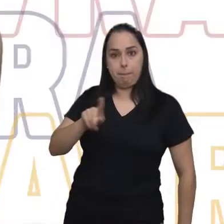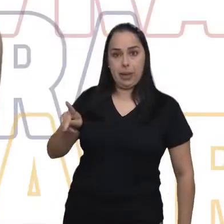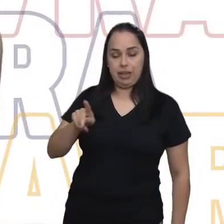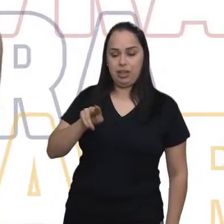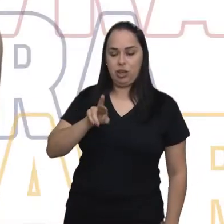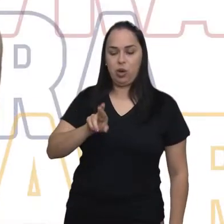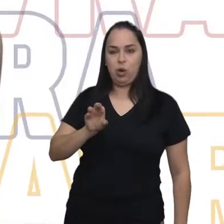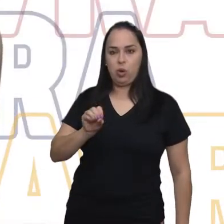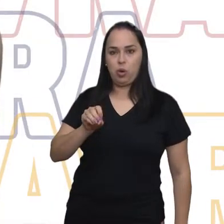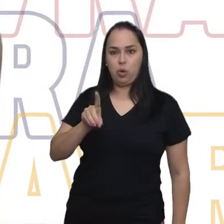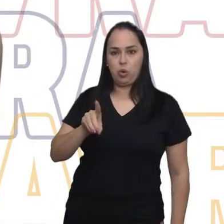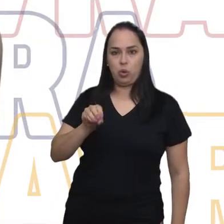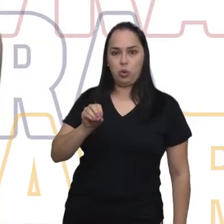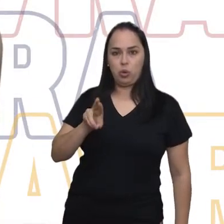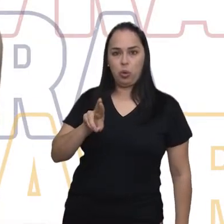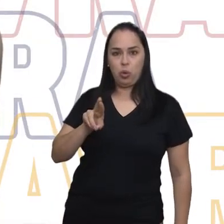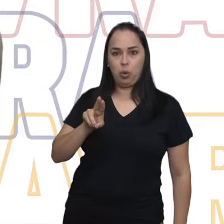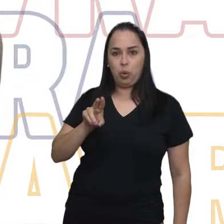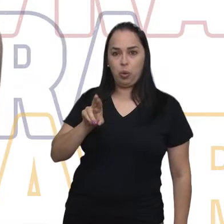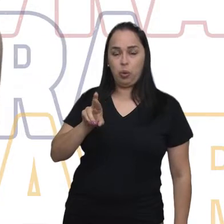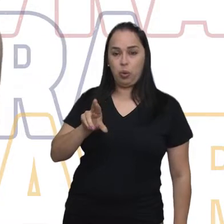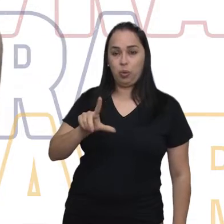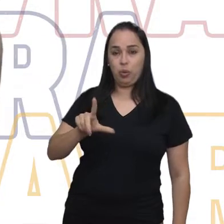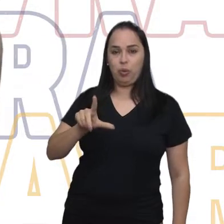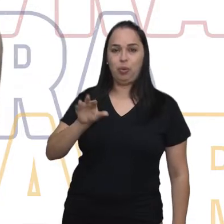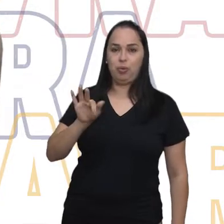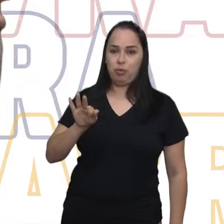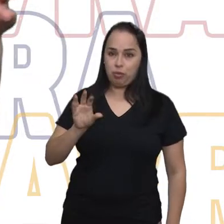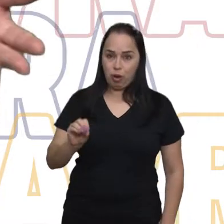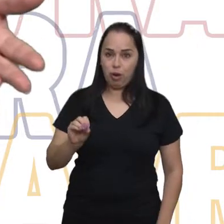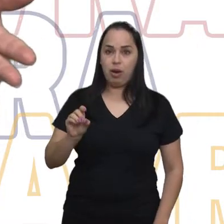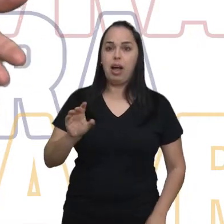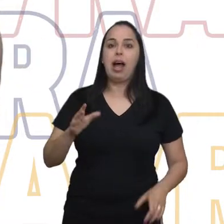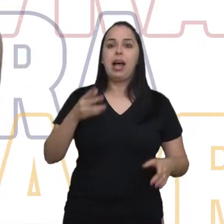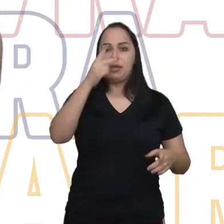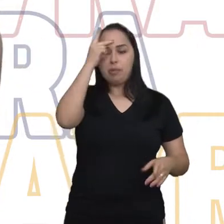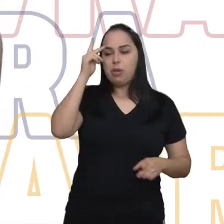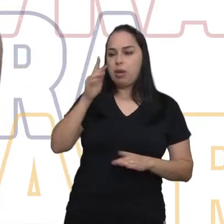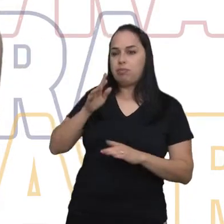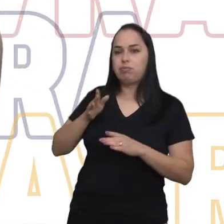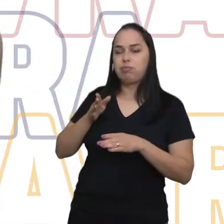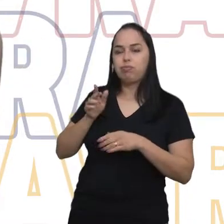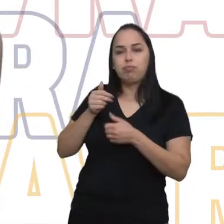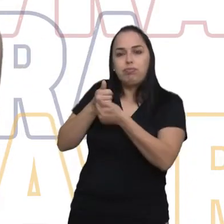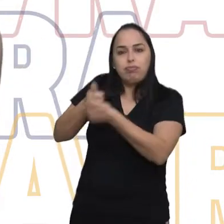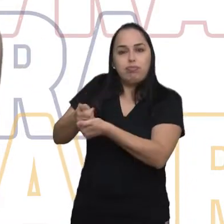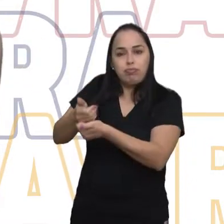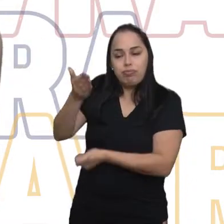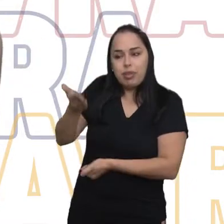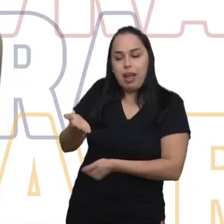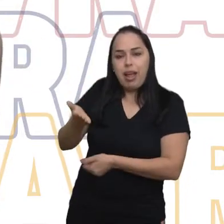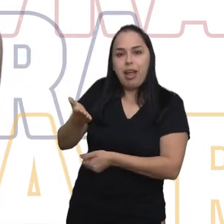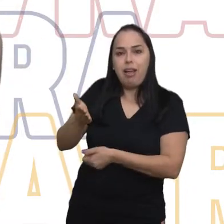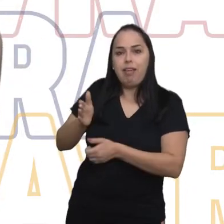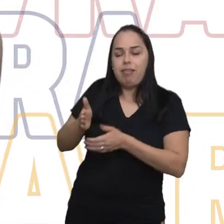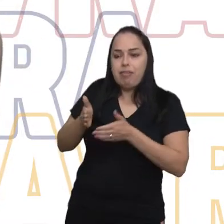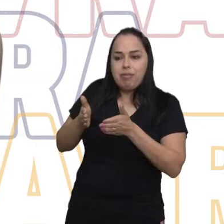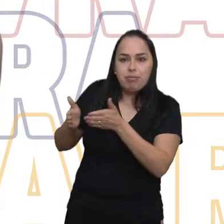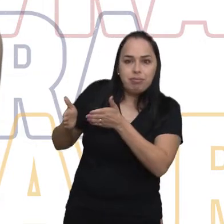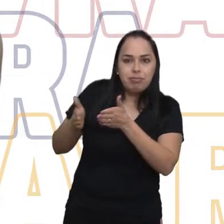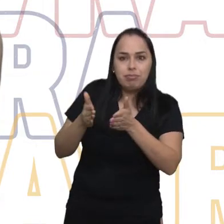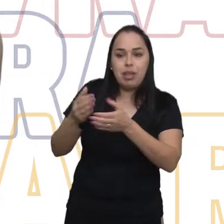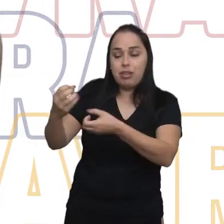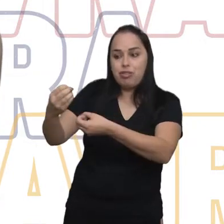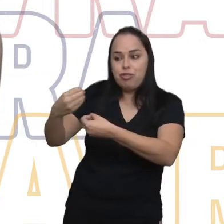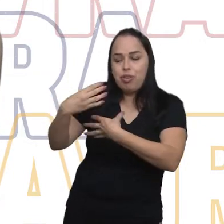Komorek, que tem uma vida que muitas pessoas acabam seguindo o exemplo. Então, eles servem de rumo,